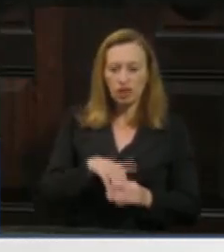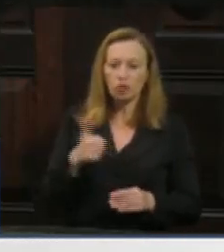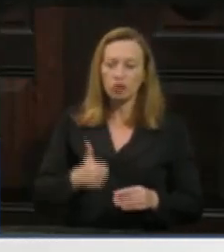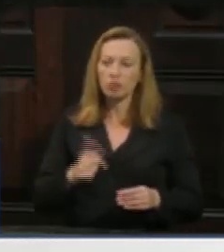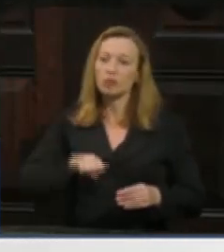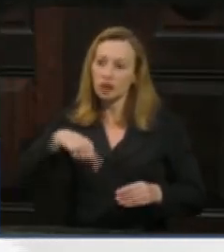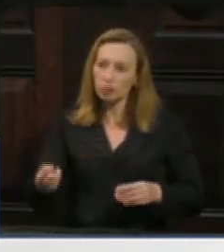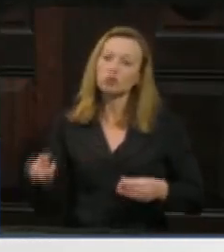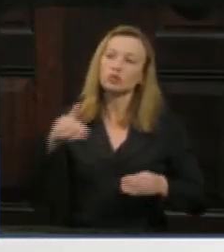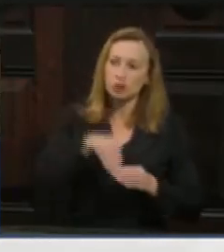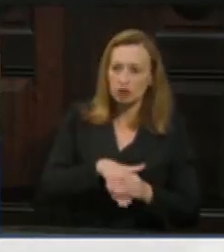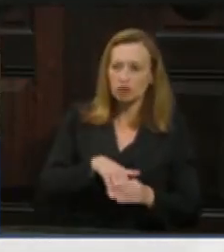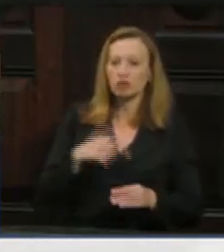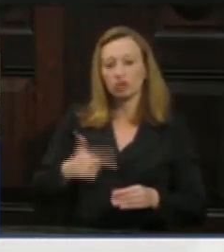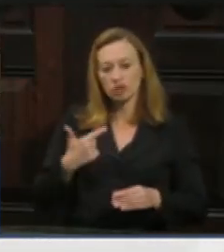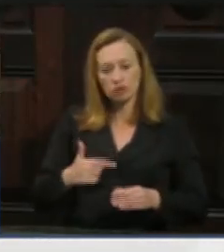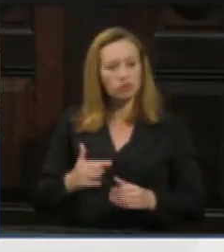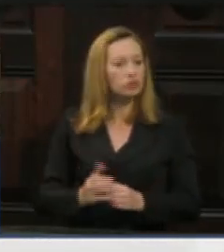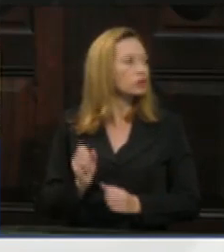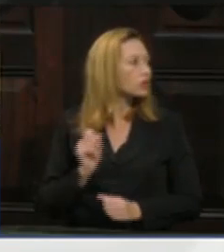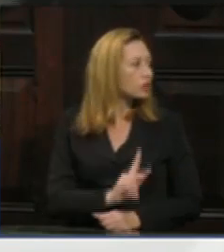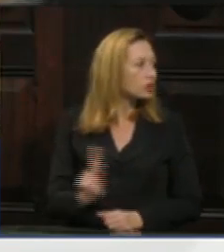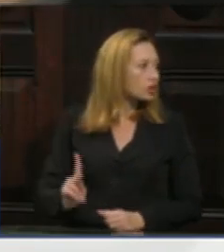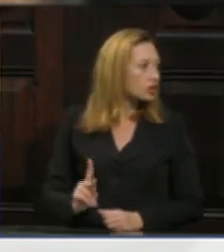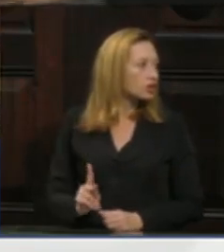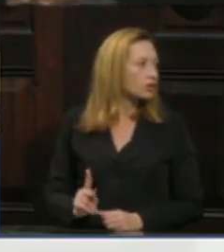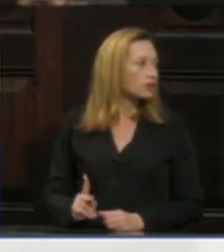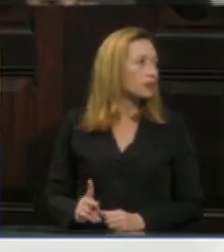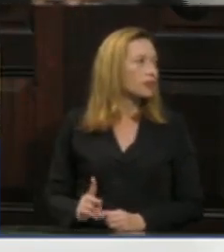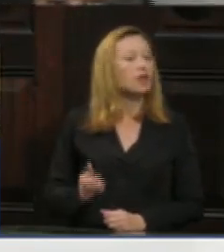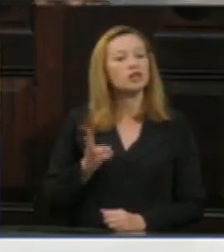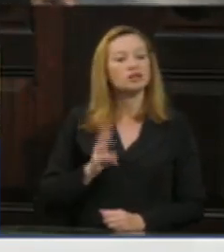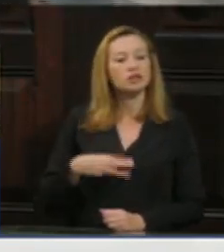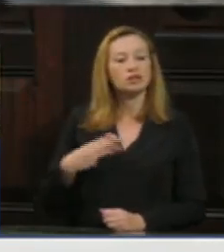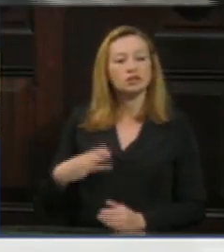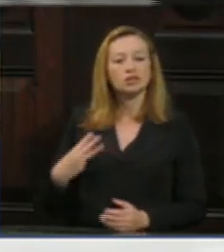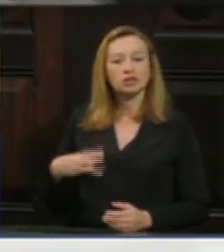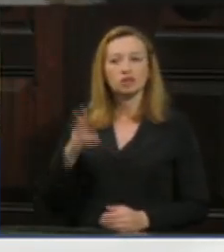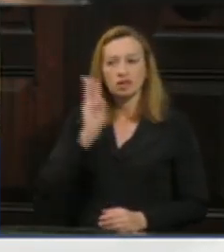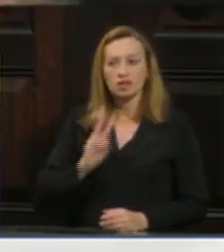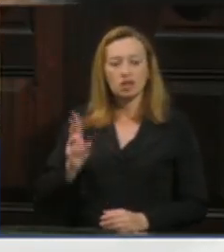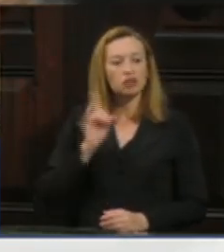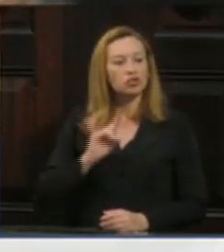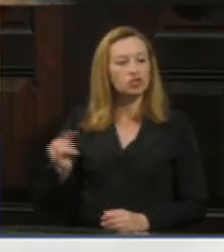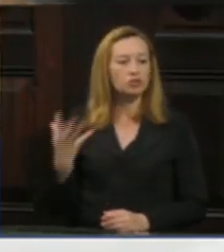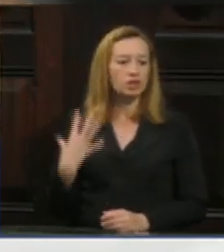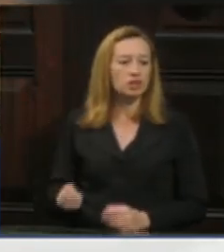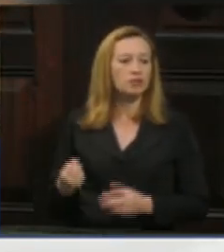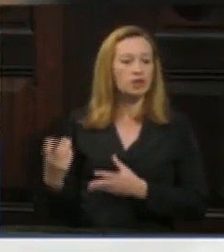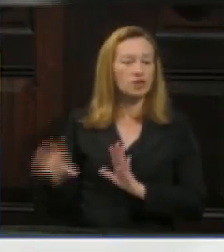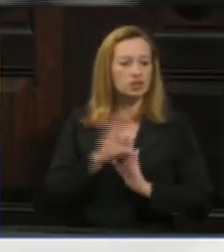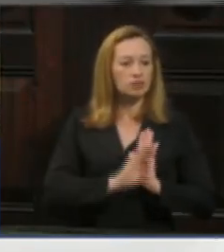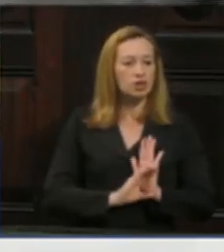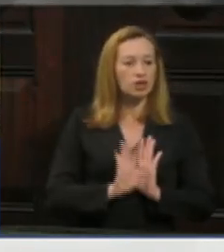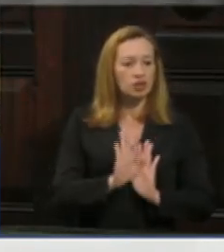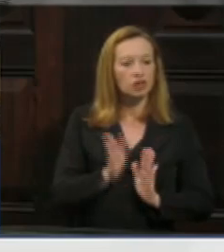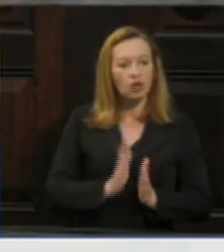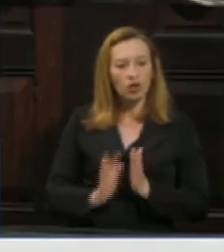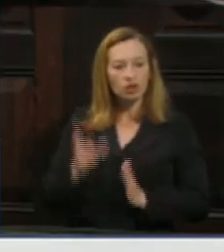projeto de resolução, ele só pode ser votado depois que votar o